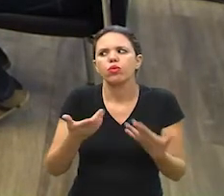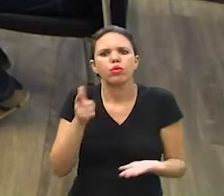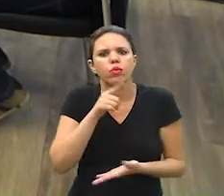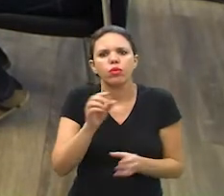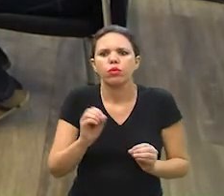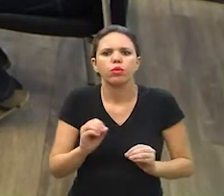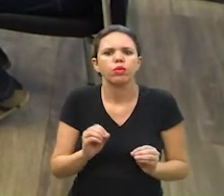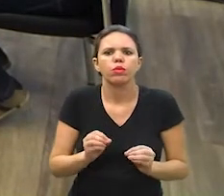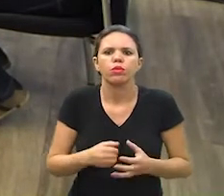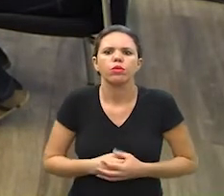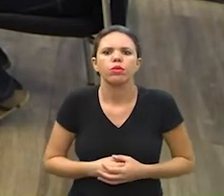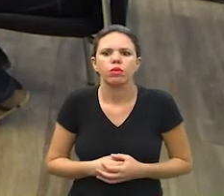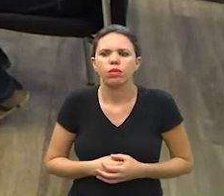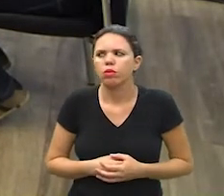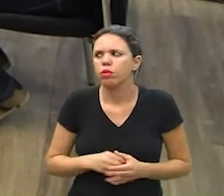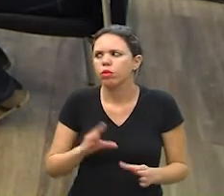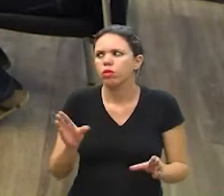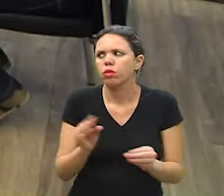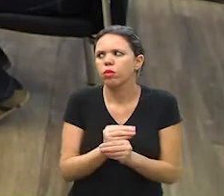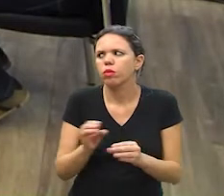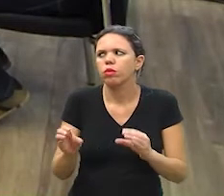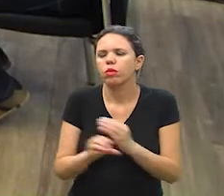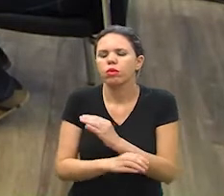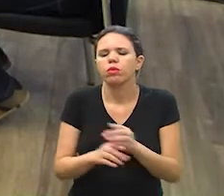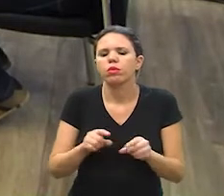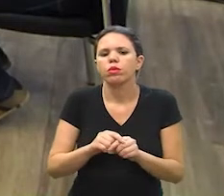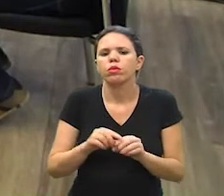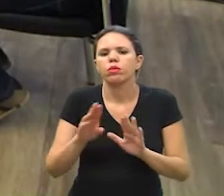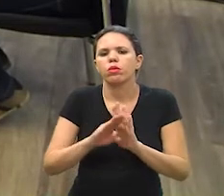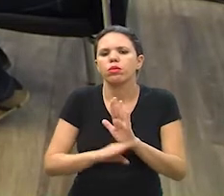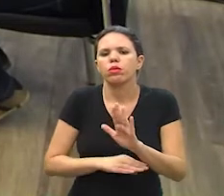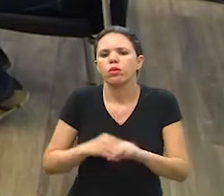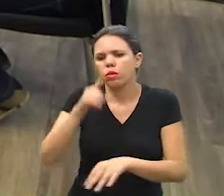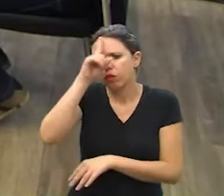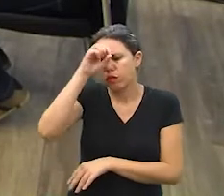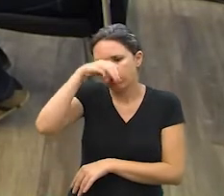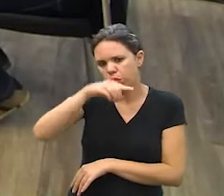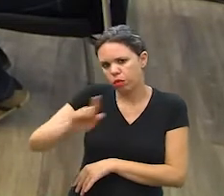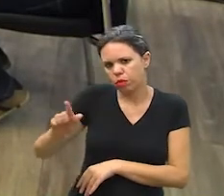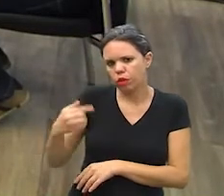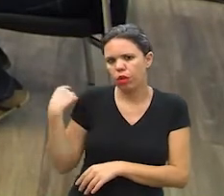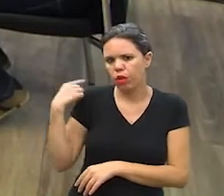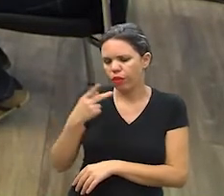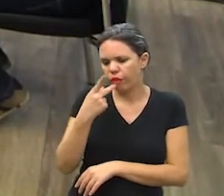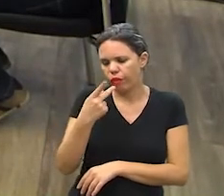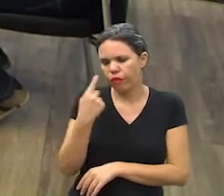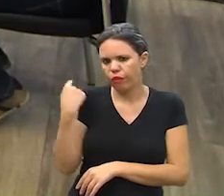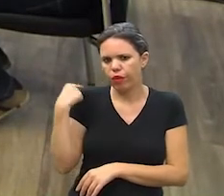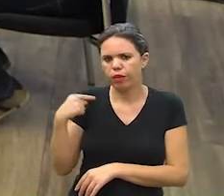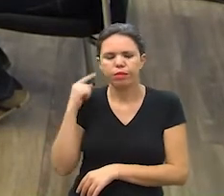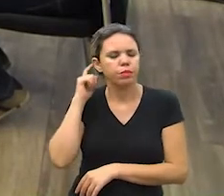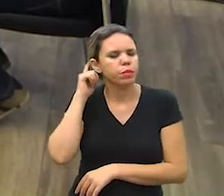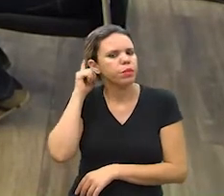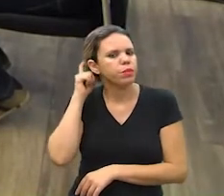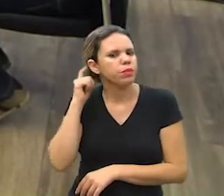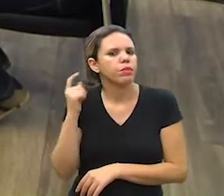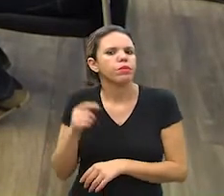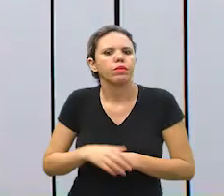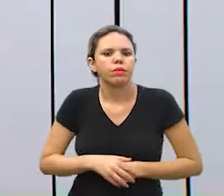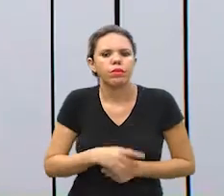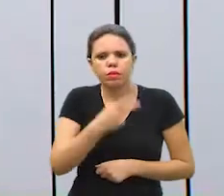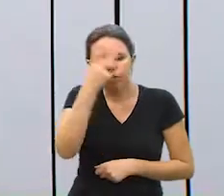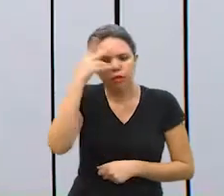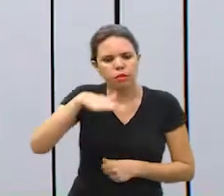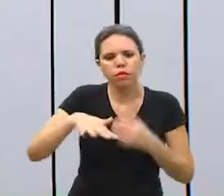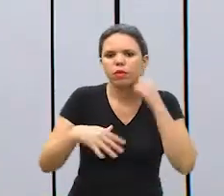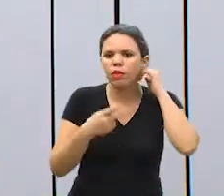conseguiu completar o quadro. A Rede Mário Gatti, eu falei isso na última sessão, até numa das partes que o senhor